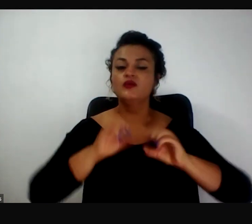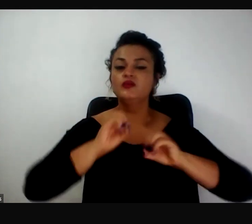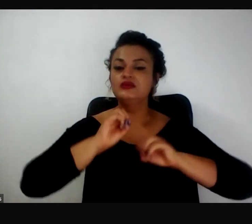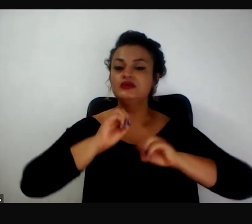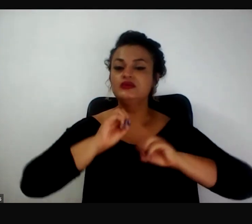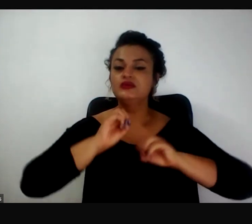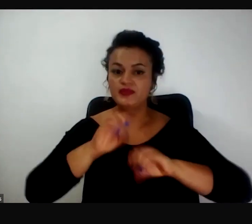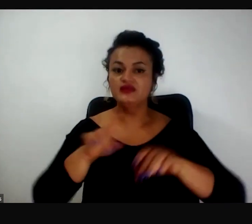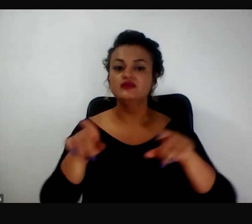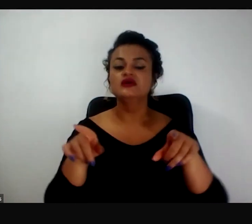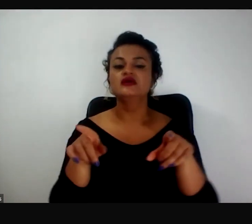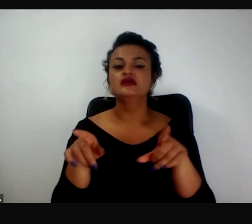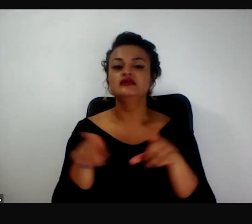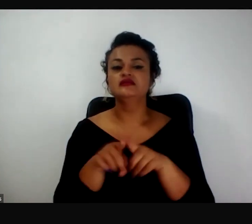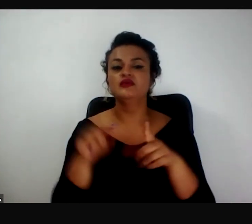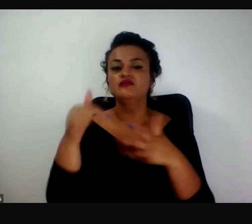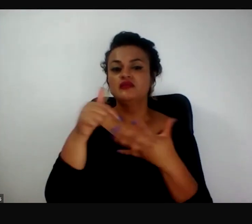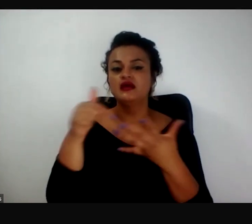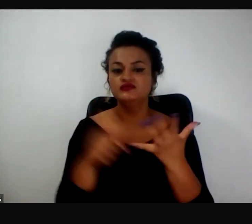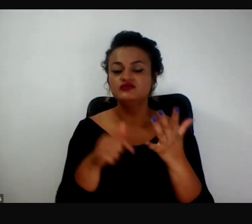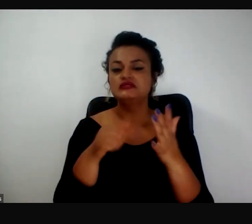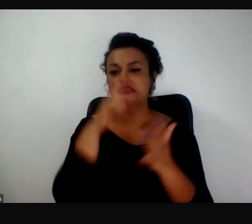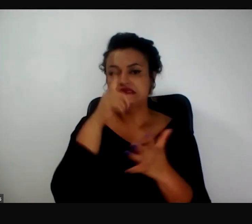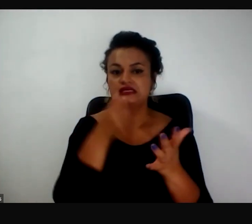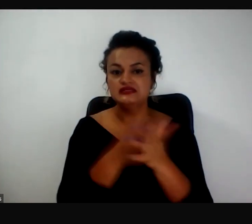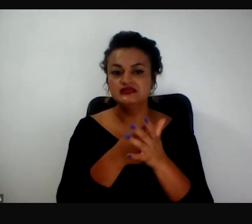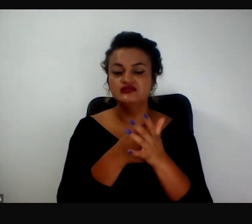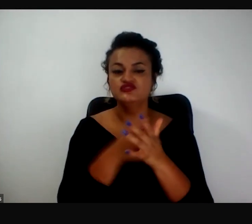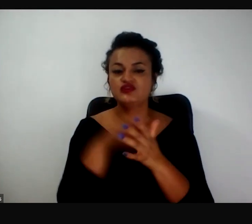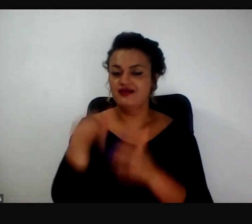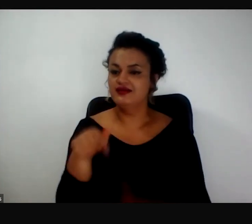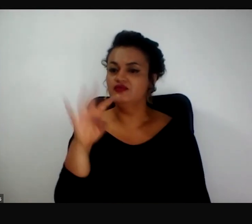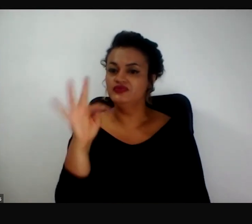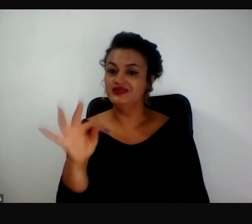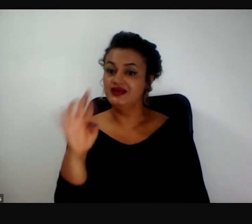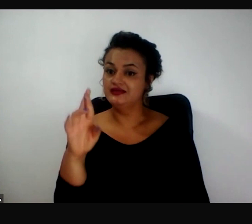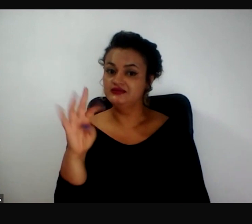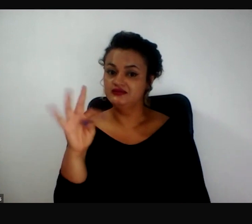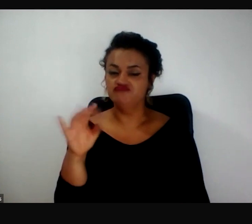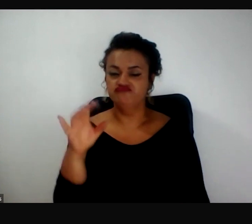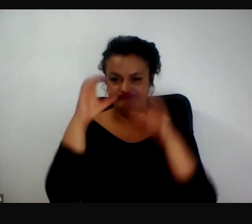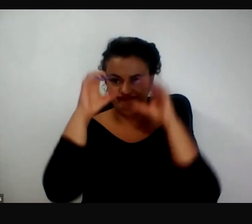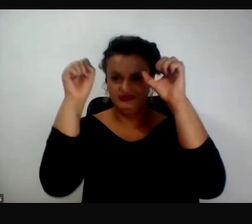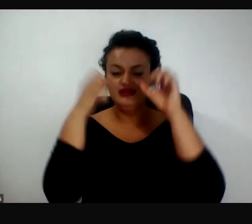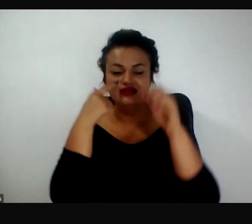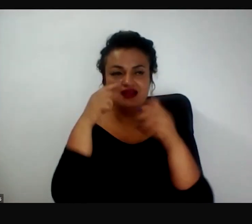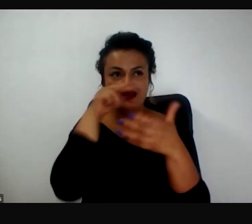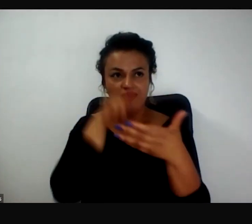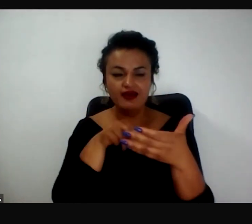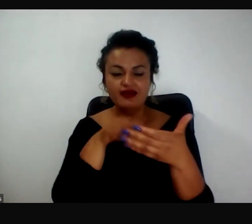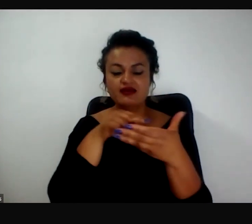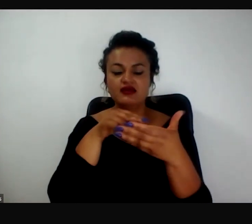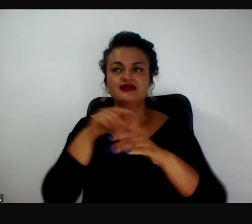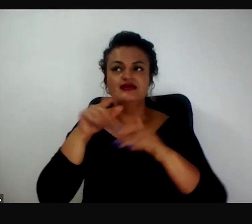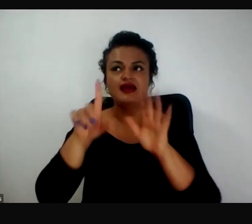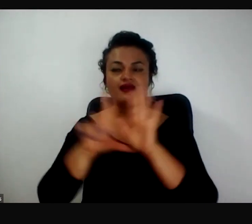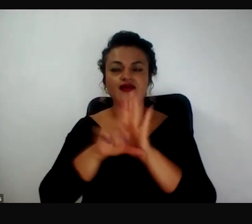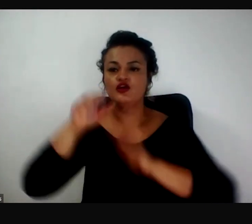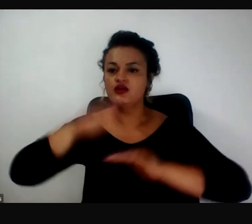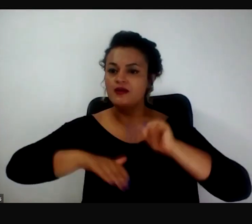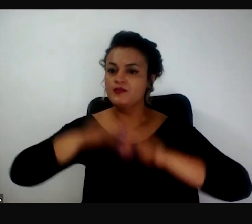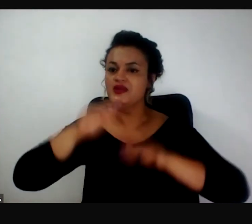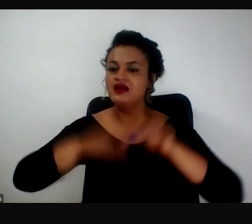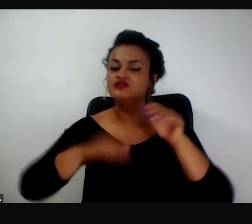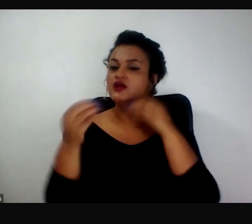de modo reiterado establezca el Tribunal Supremo al interpretar y aplicar la ley, la costumbre y